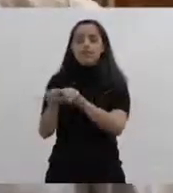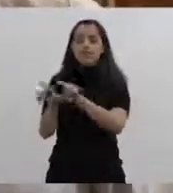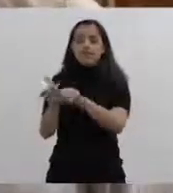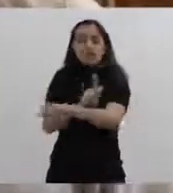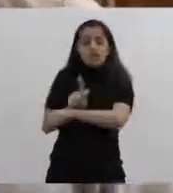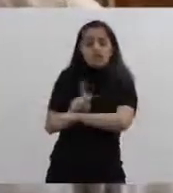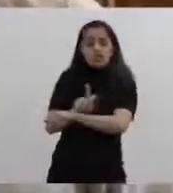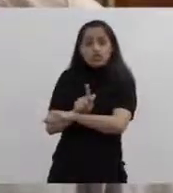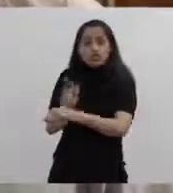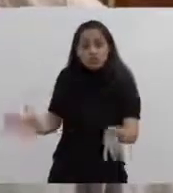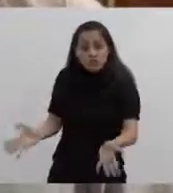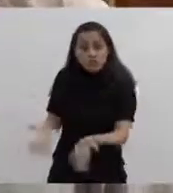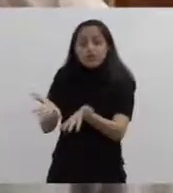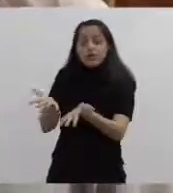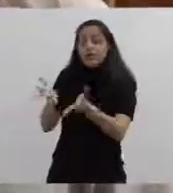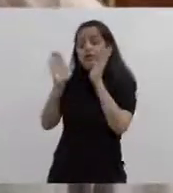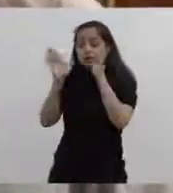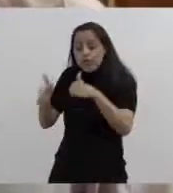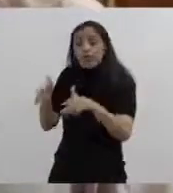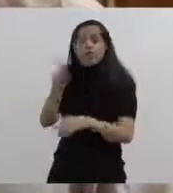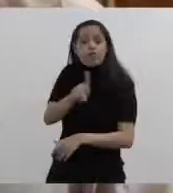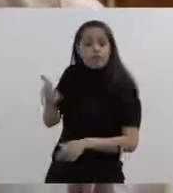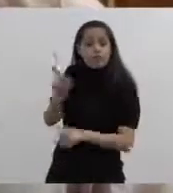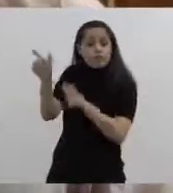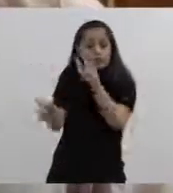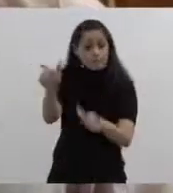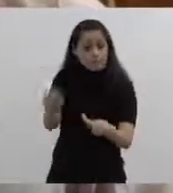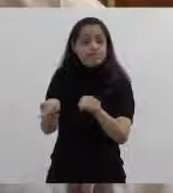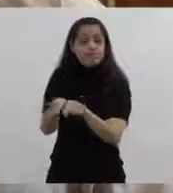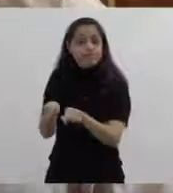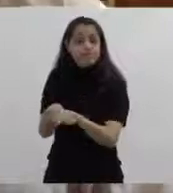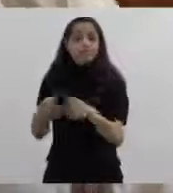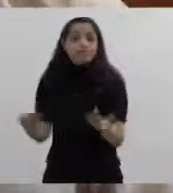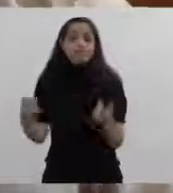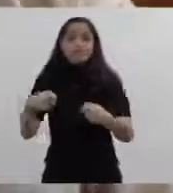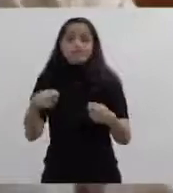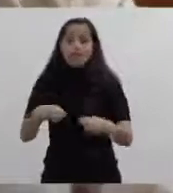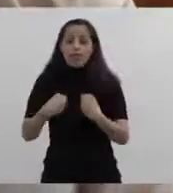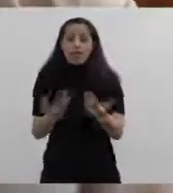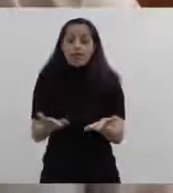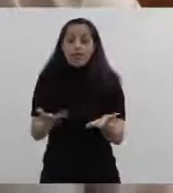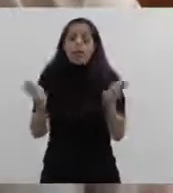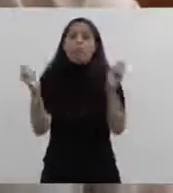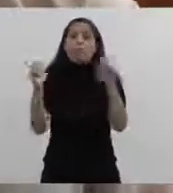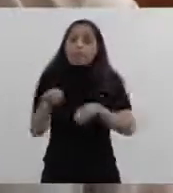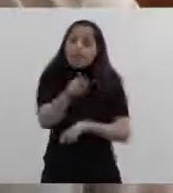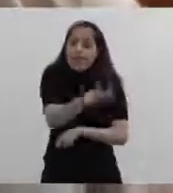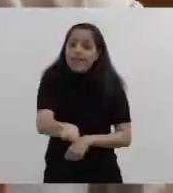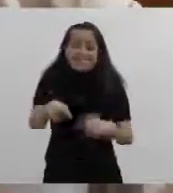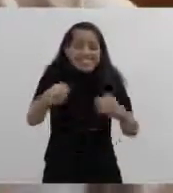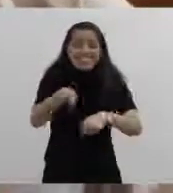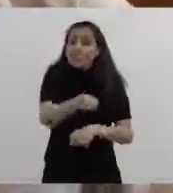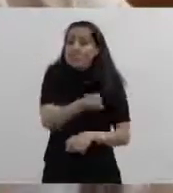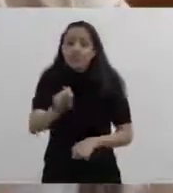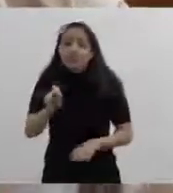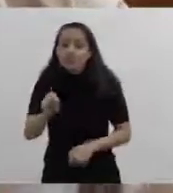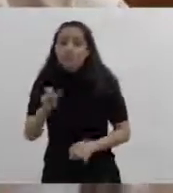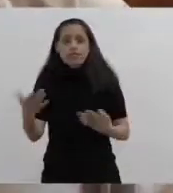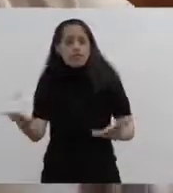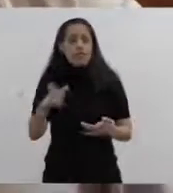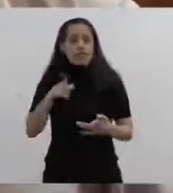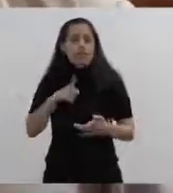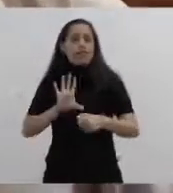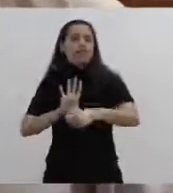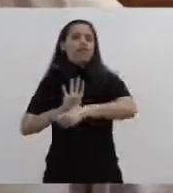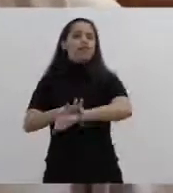crianças ou dos adolescentes. Pode ser uma professora integradora, um professor assistente, um acompanhante pessoal não docente.